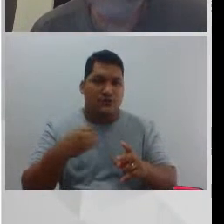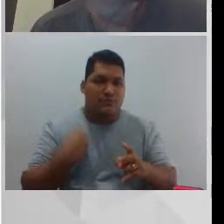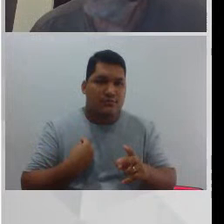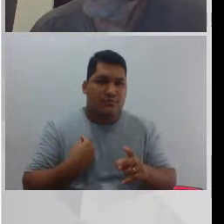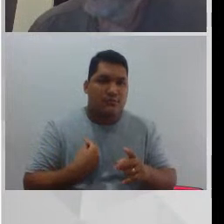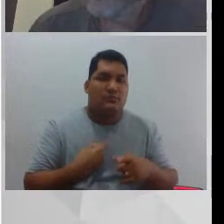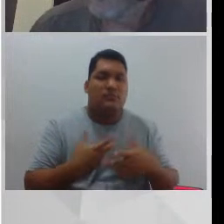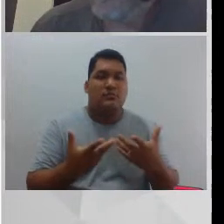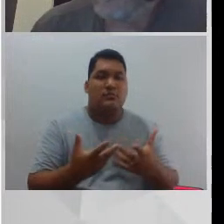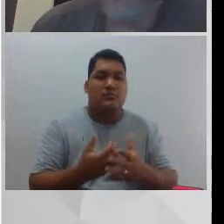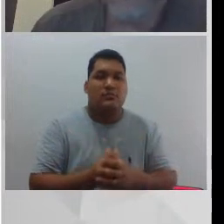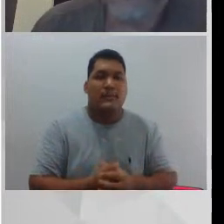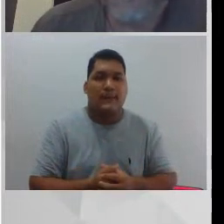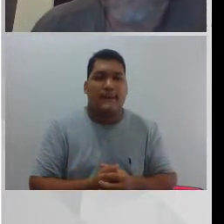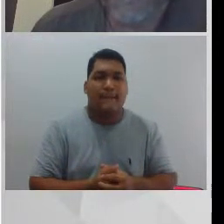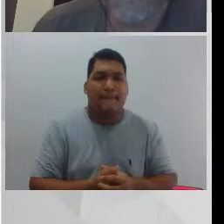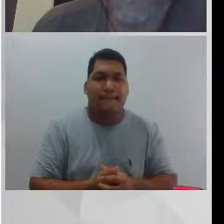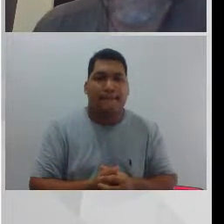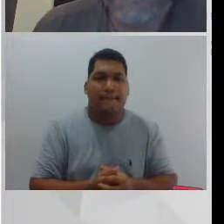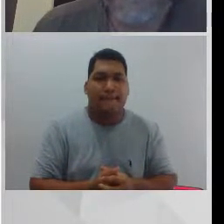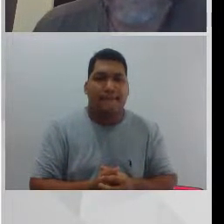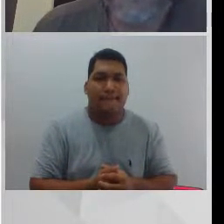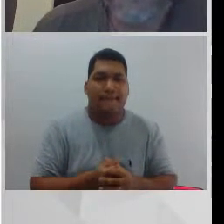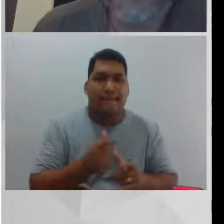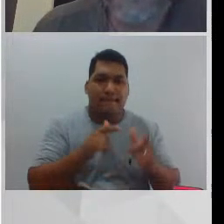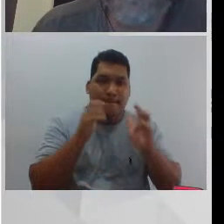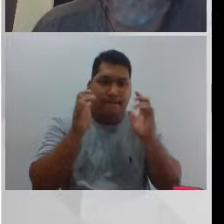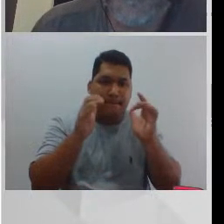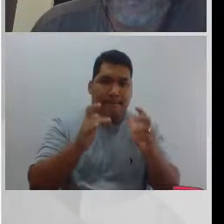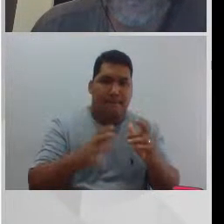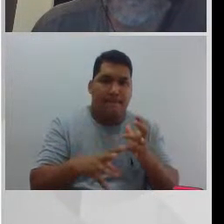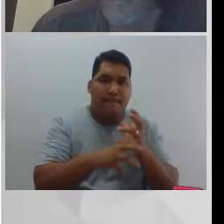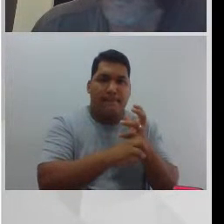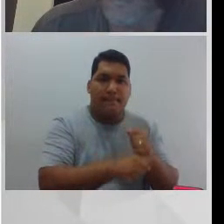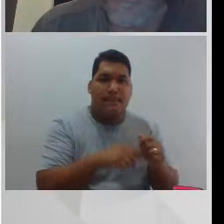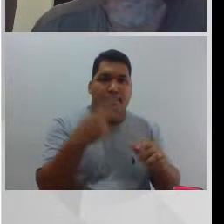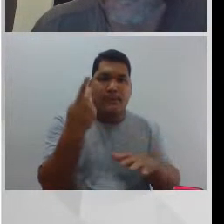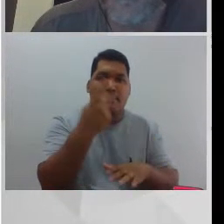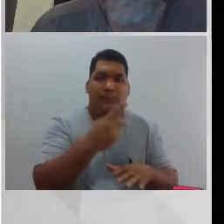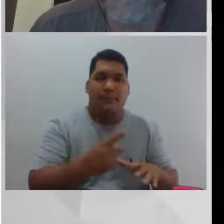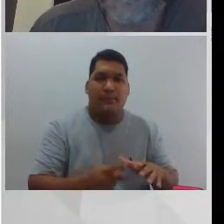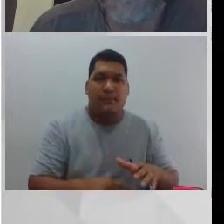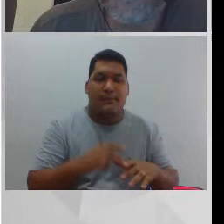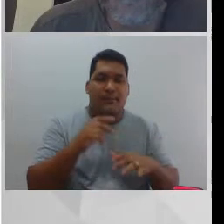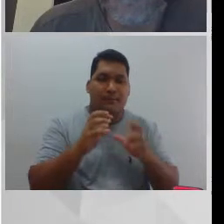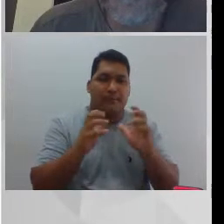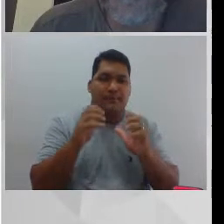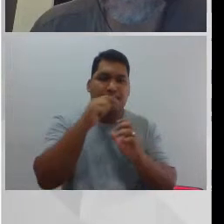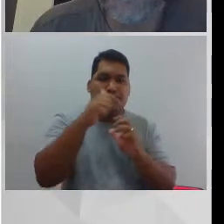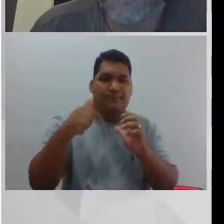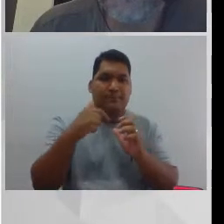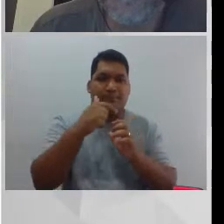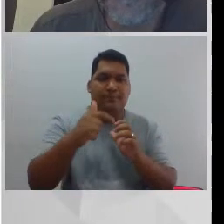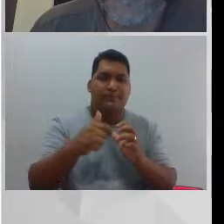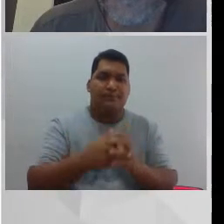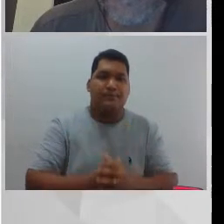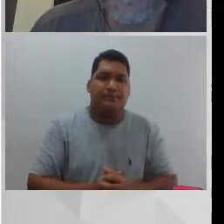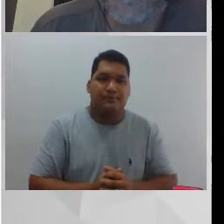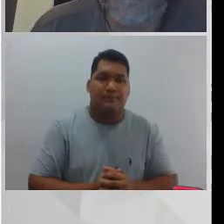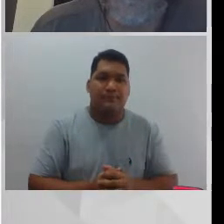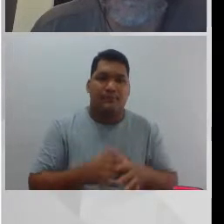então todas as conexões dos outros neurônios, quer dizer, a conexão entre esses neurônios se